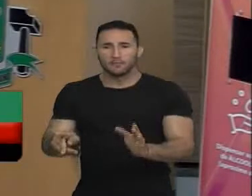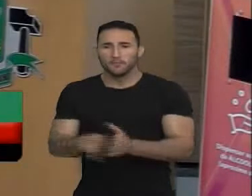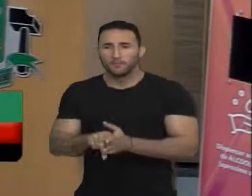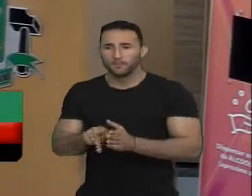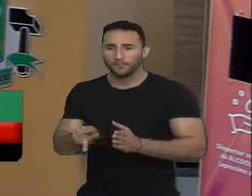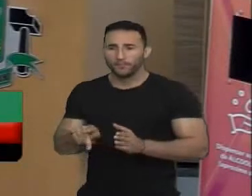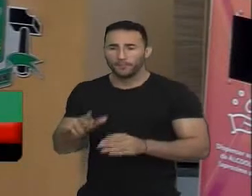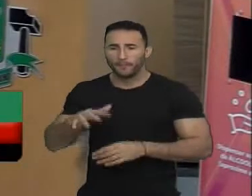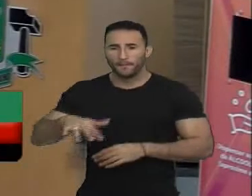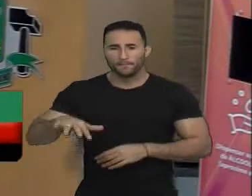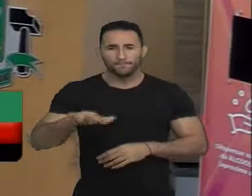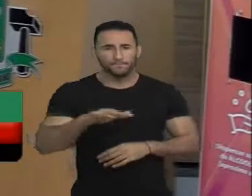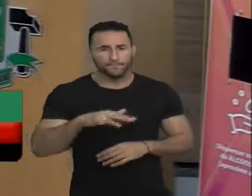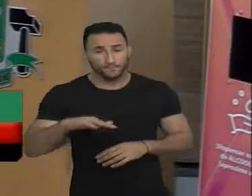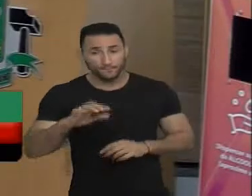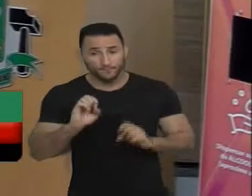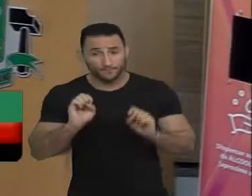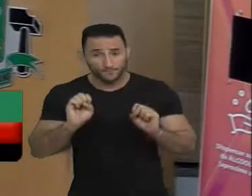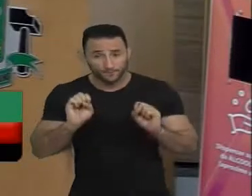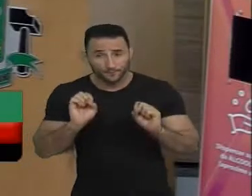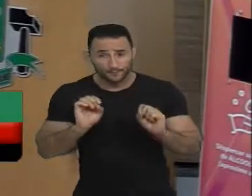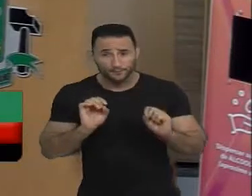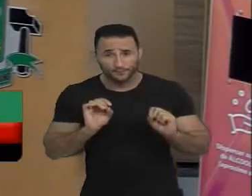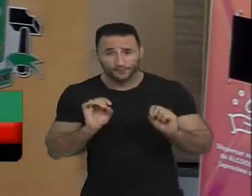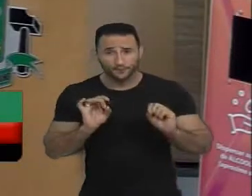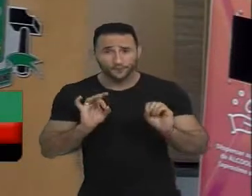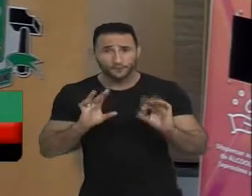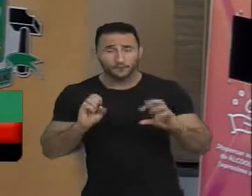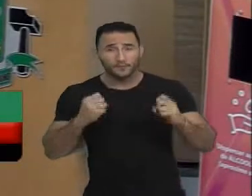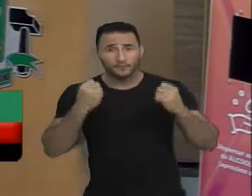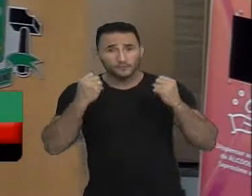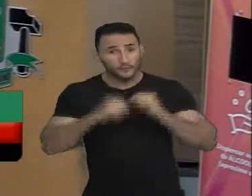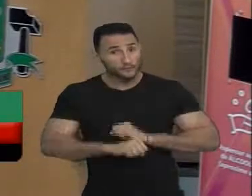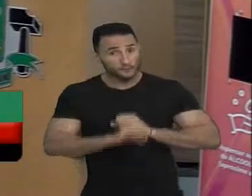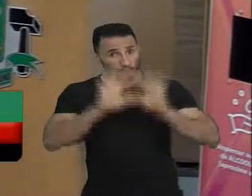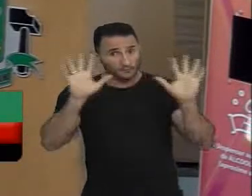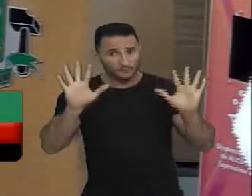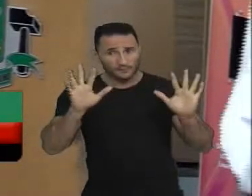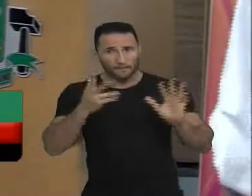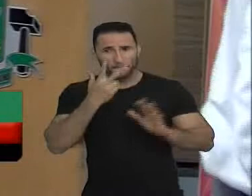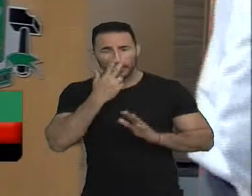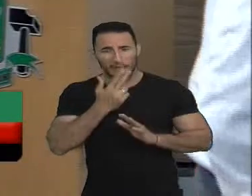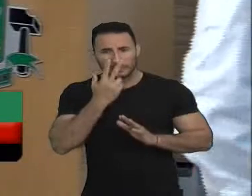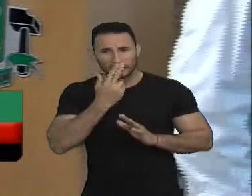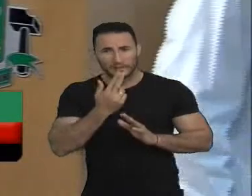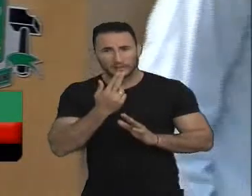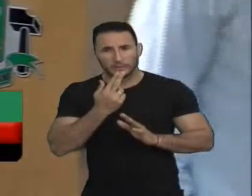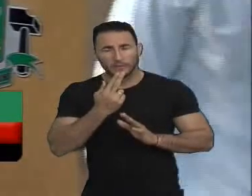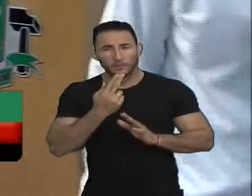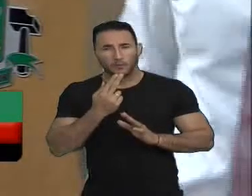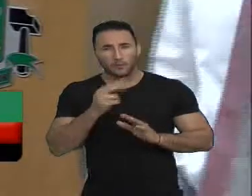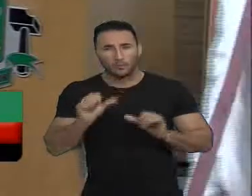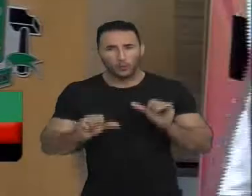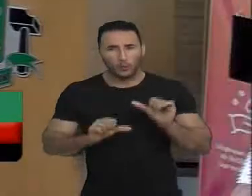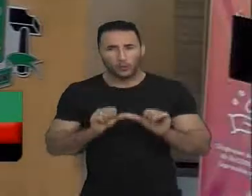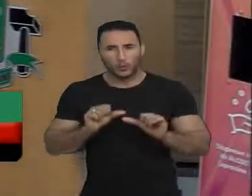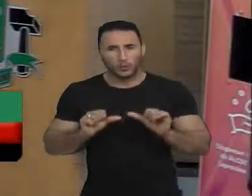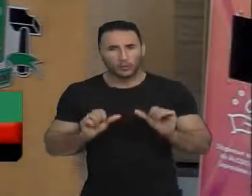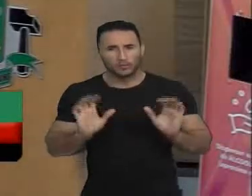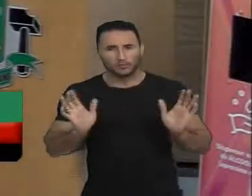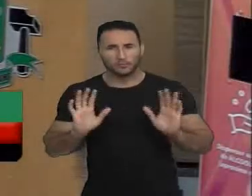descritivo da área. Tá bom? Só para esclarecer, para não parecer que estamos aqui mudando algo. Não estou mudando nada, não.